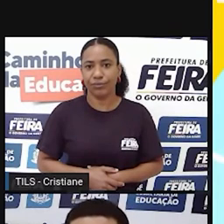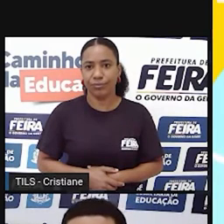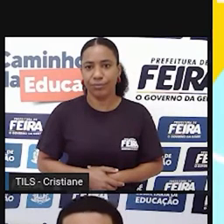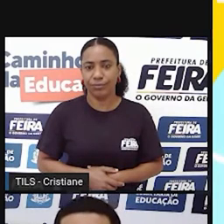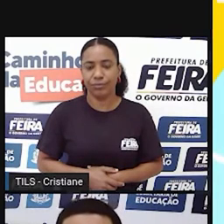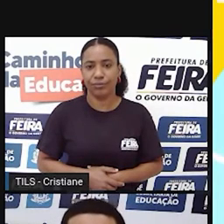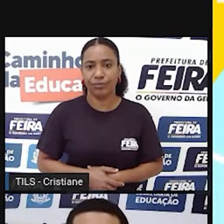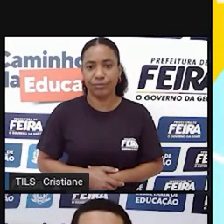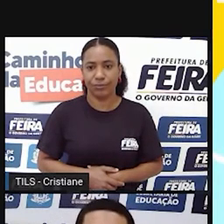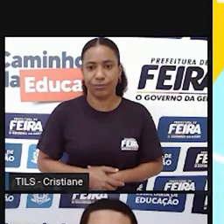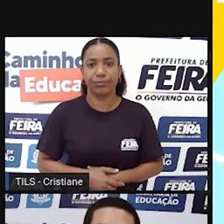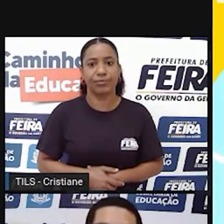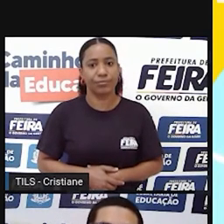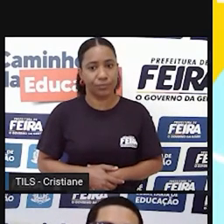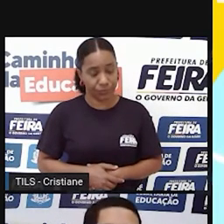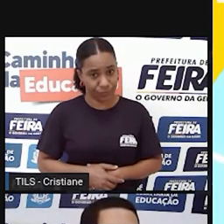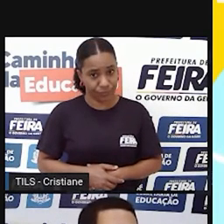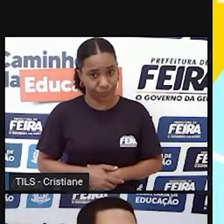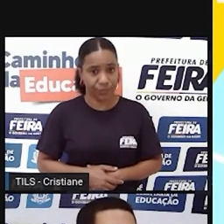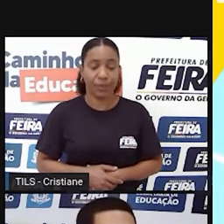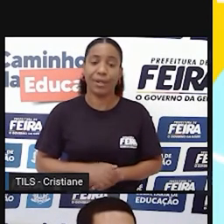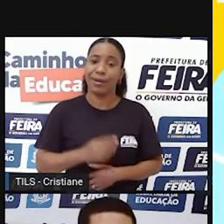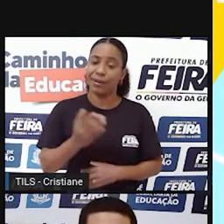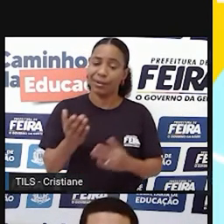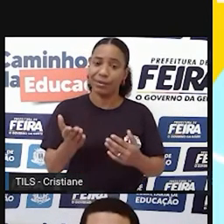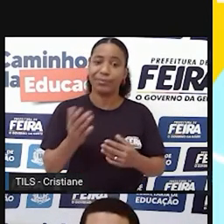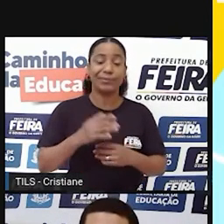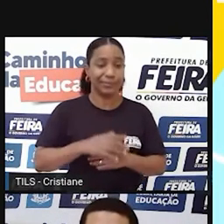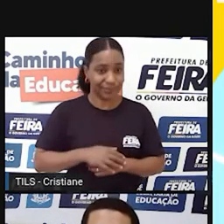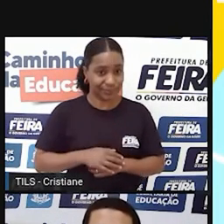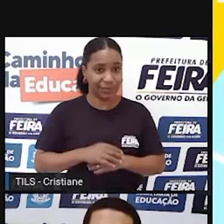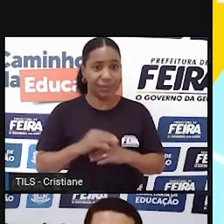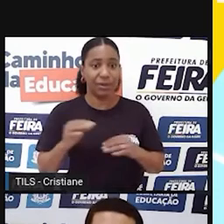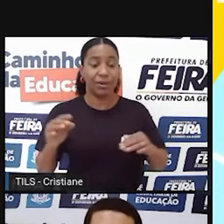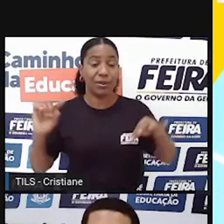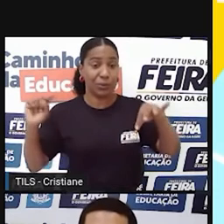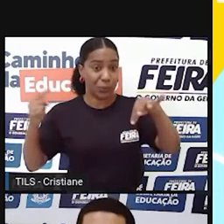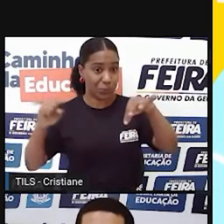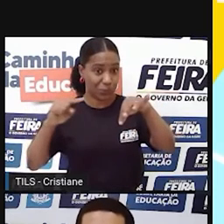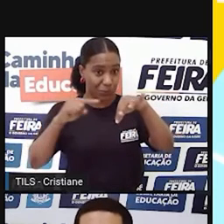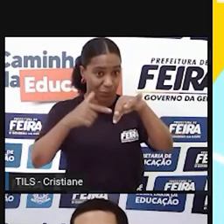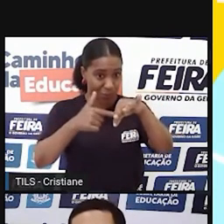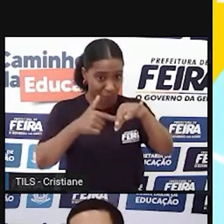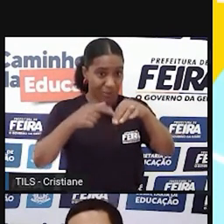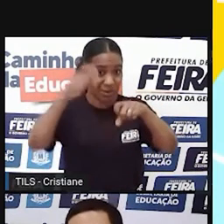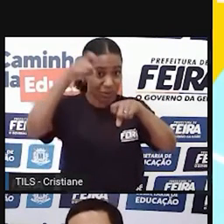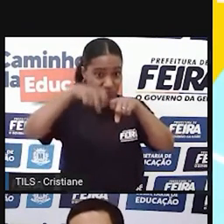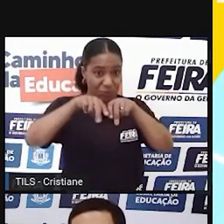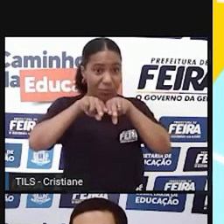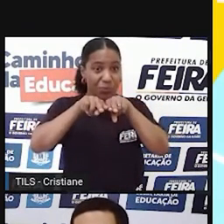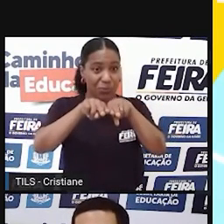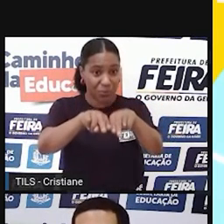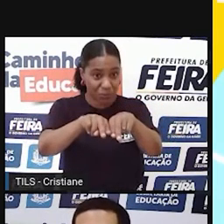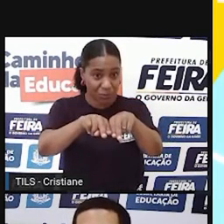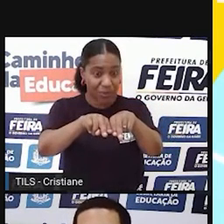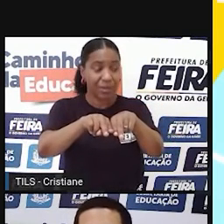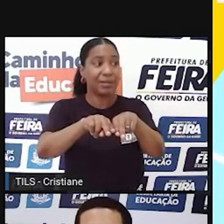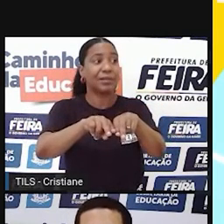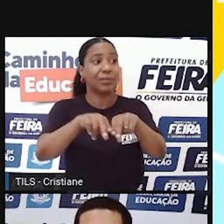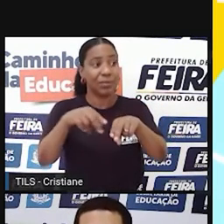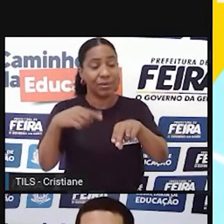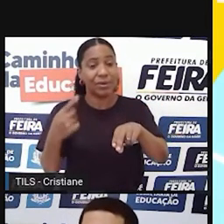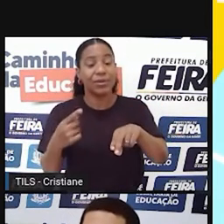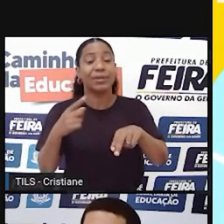certo? Depois que acontece essa fecundação, uniram-se, né, o espermatozoide e o óvulo, vai ter uma sequência